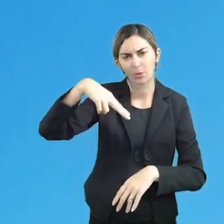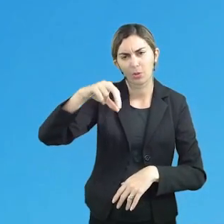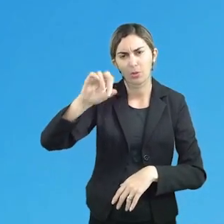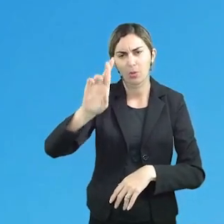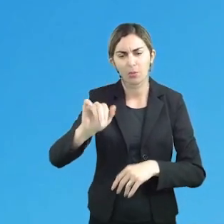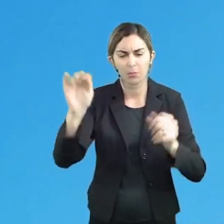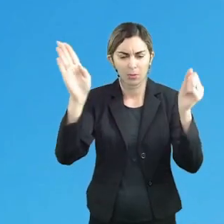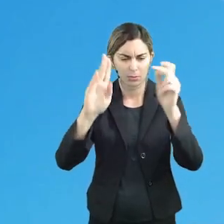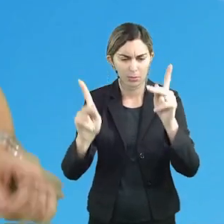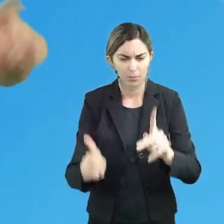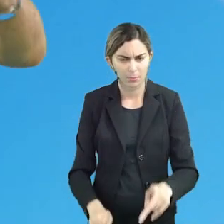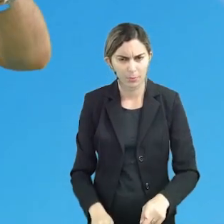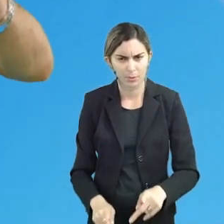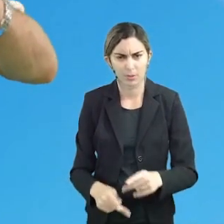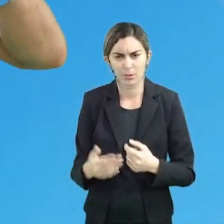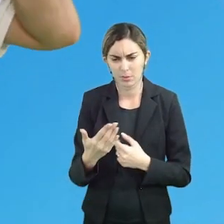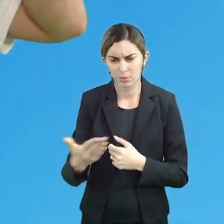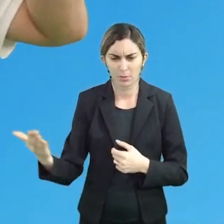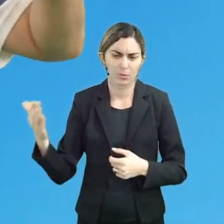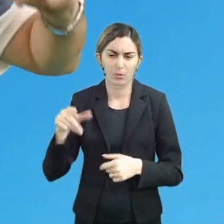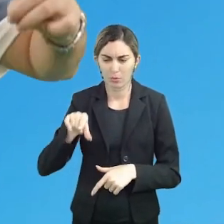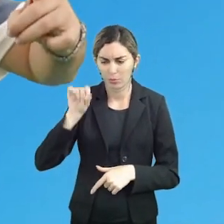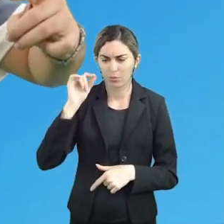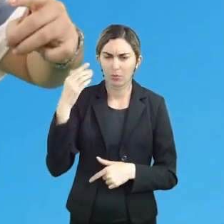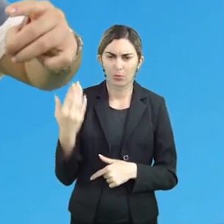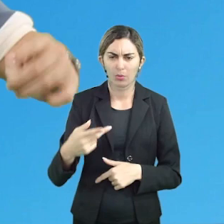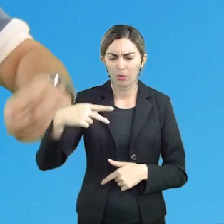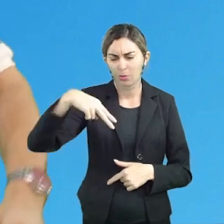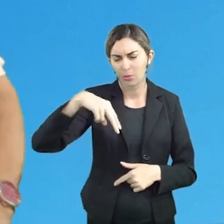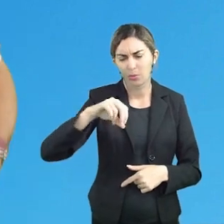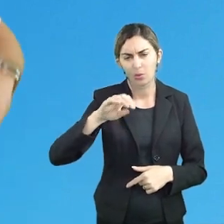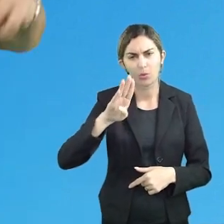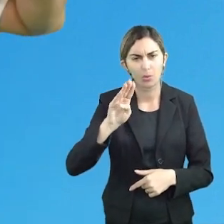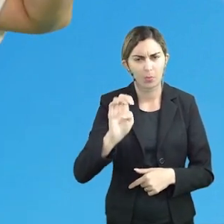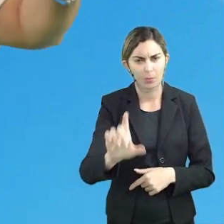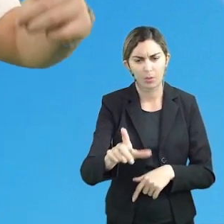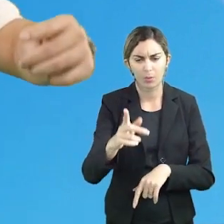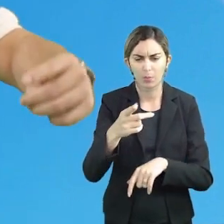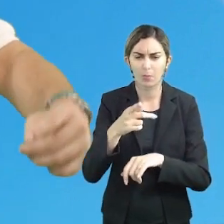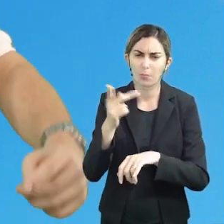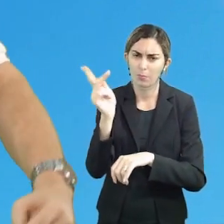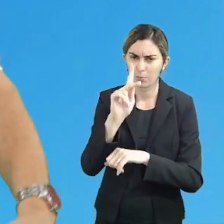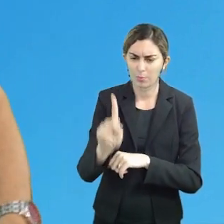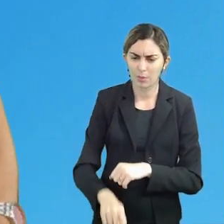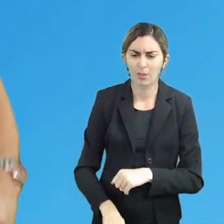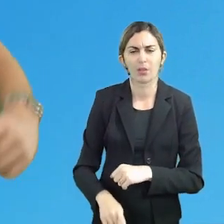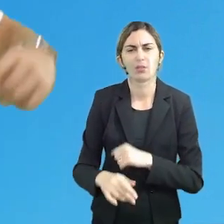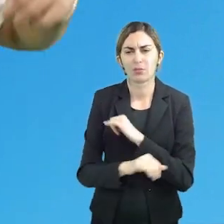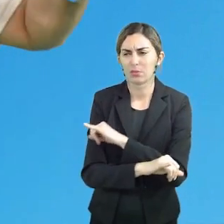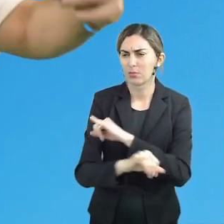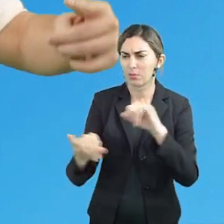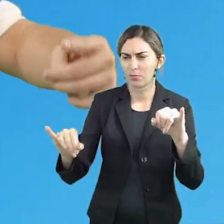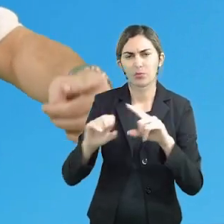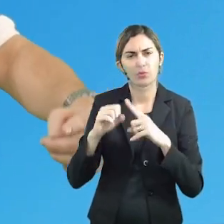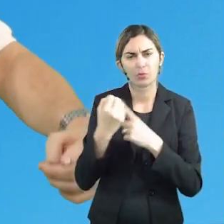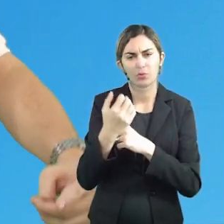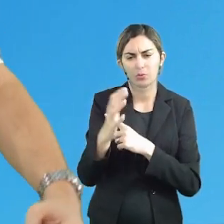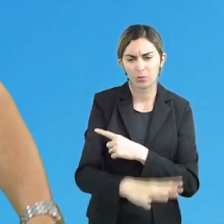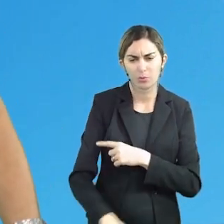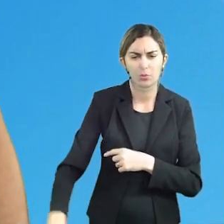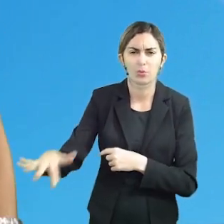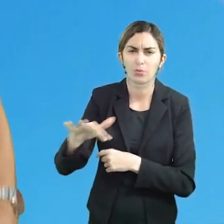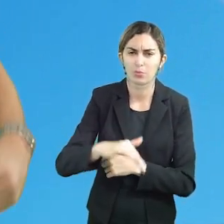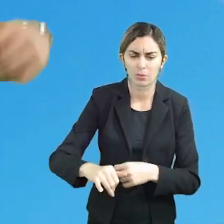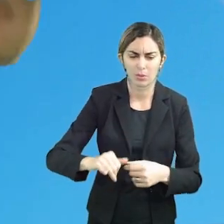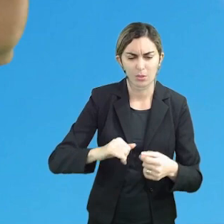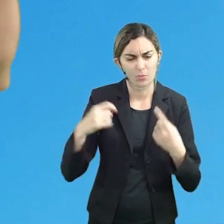da Paz. Vejam só, indicado como Prêmio Nobel da Paz, a denúncia social, a denúncia contra a